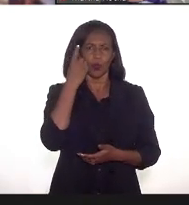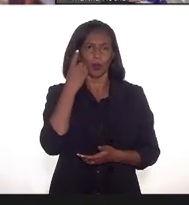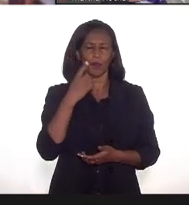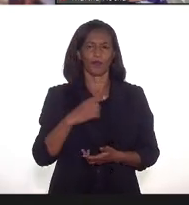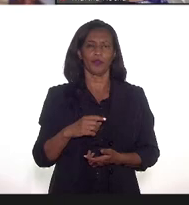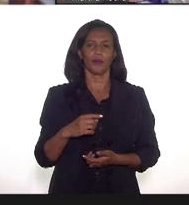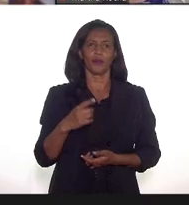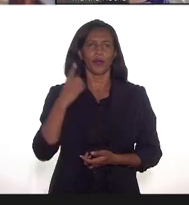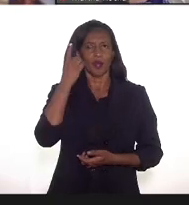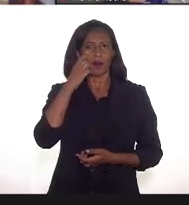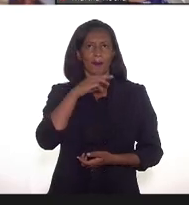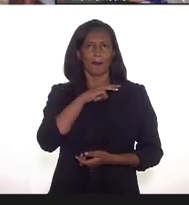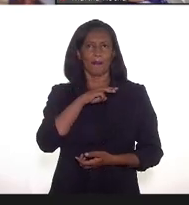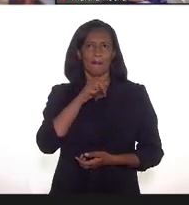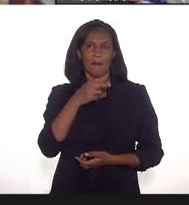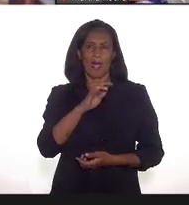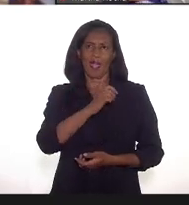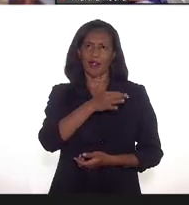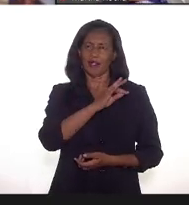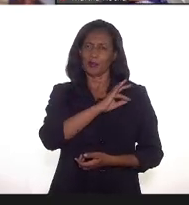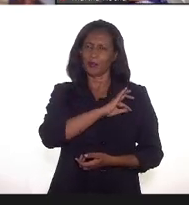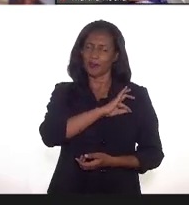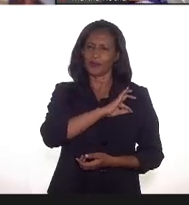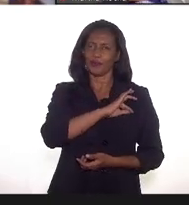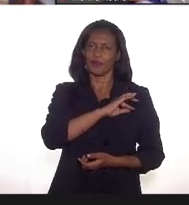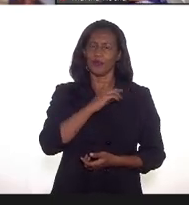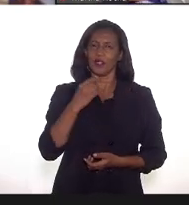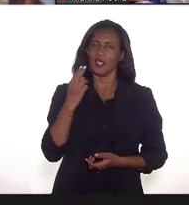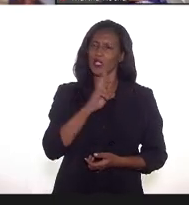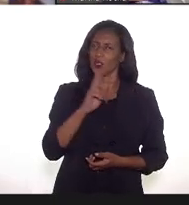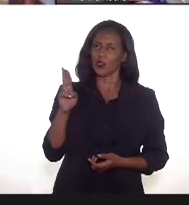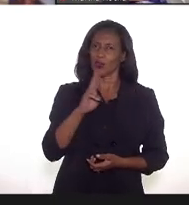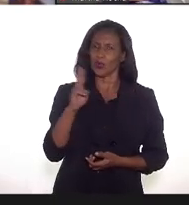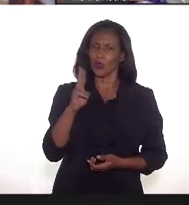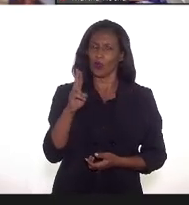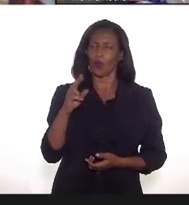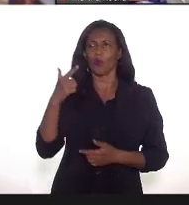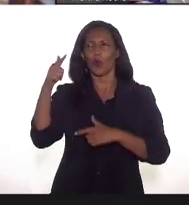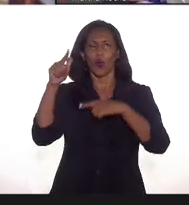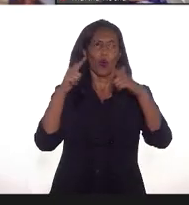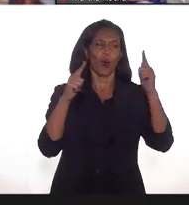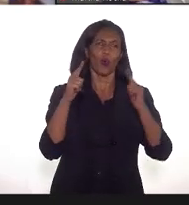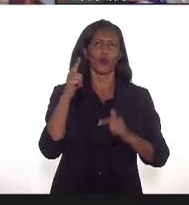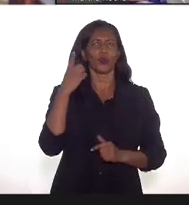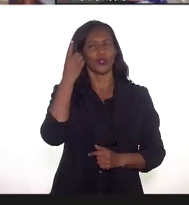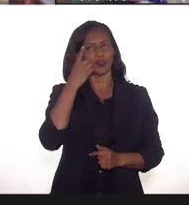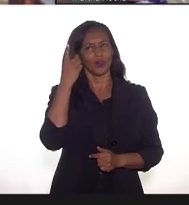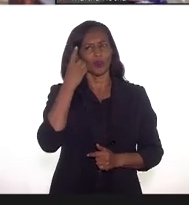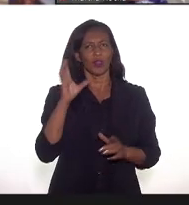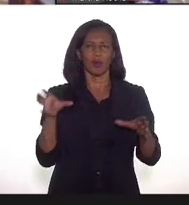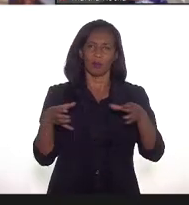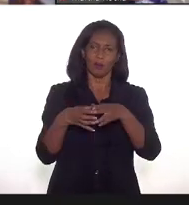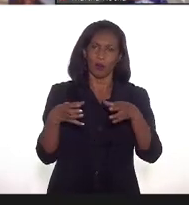Marta Rocha, em seu nome me permito saudar todos os outros deputados desta